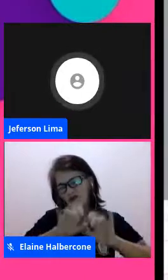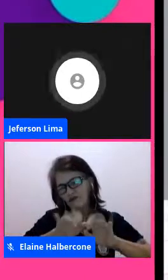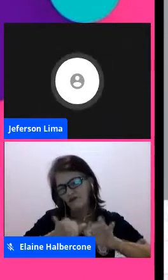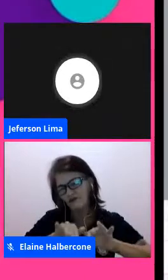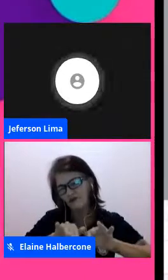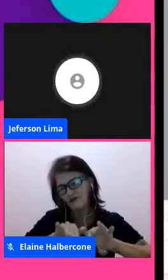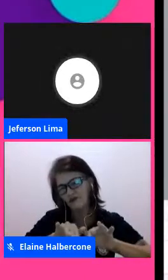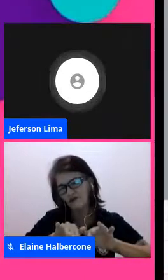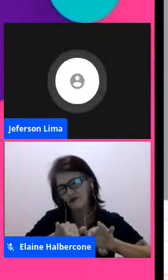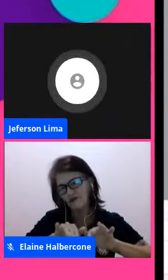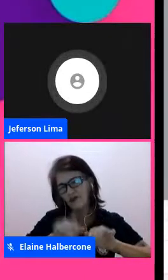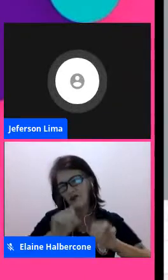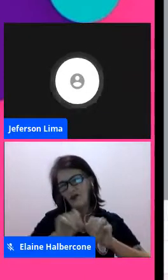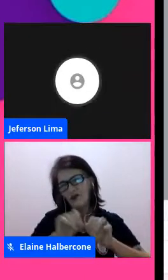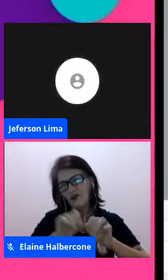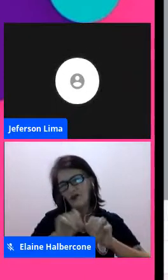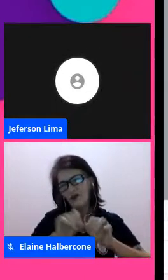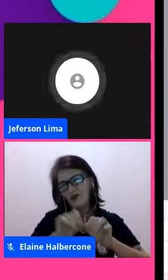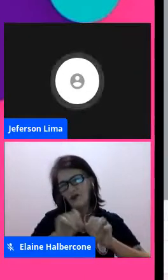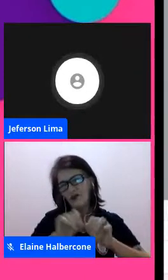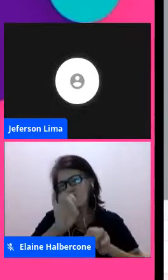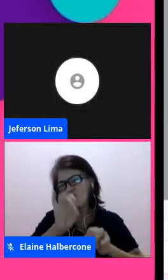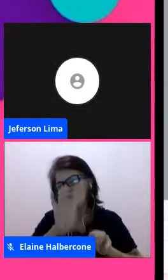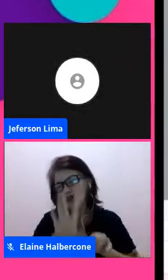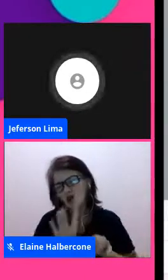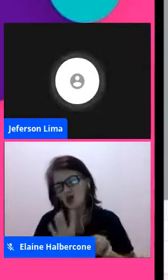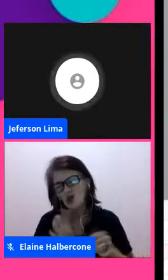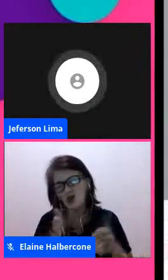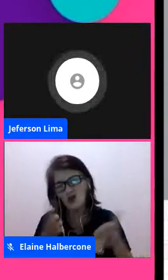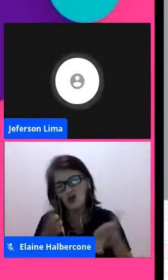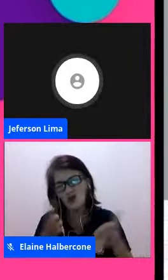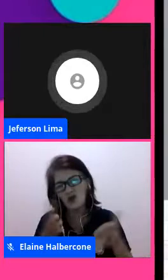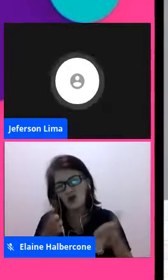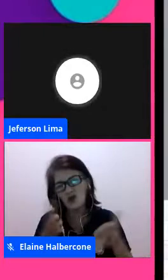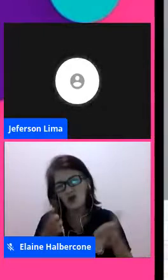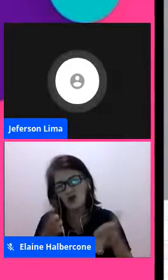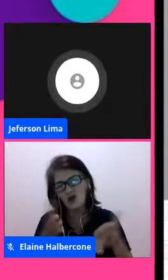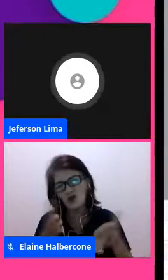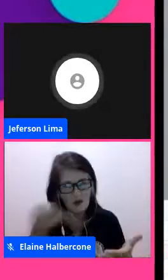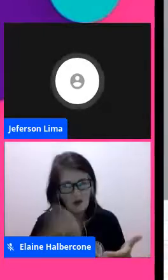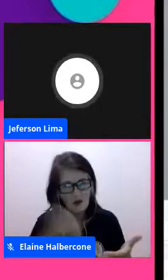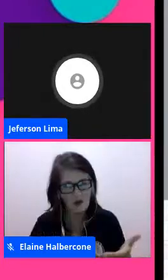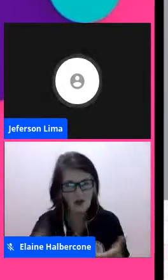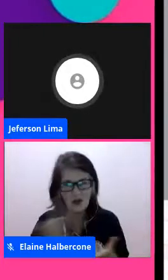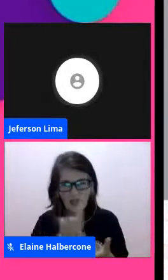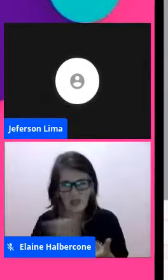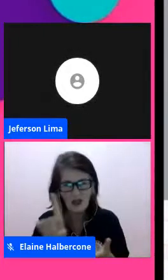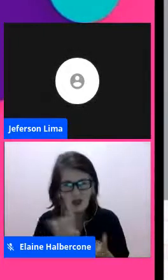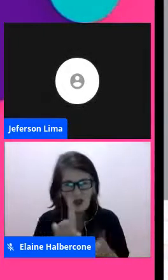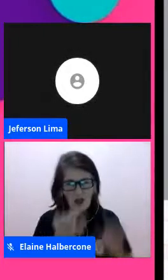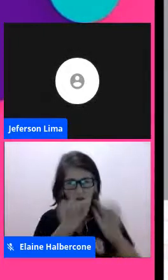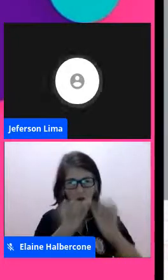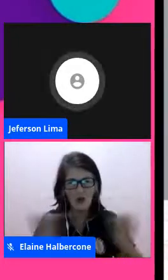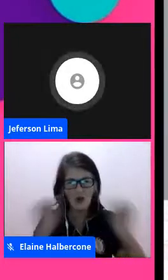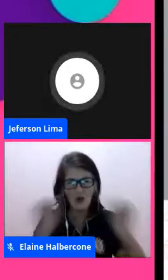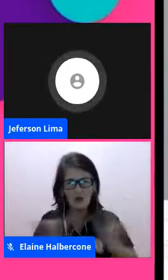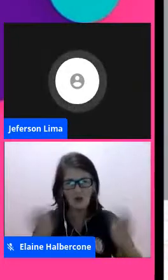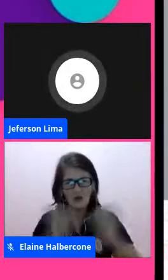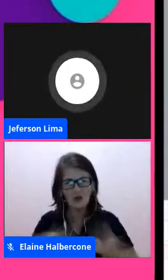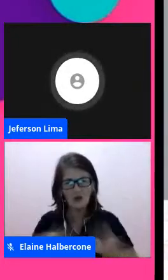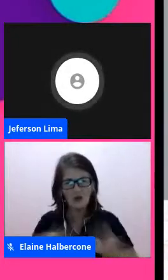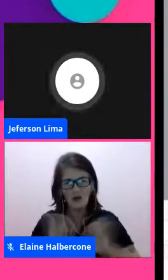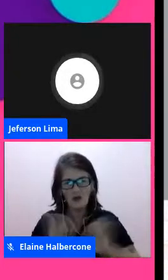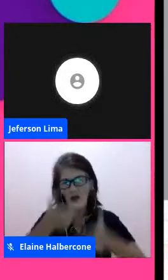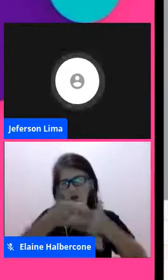file, eu deveria ter feito só isso aqui. Porque senão ele coloca em várias linhas e isso é um problema para mim. Aí agora eu